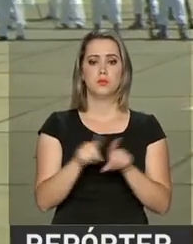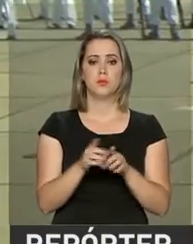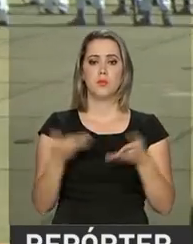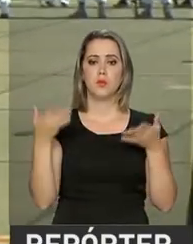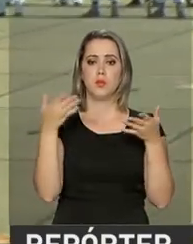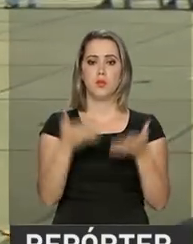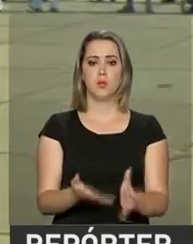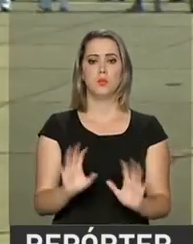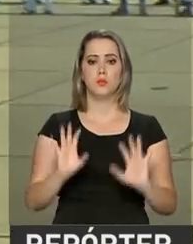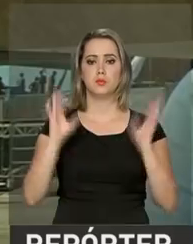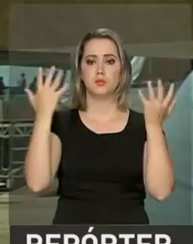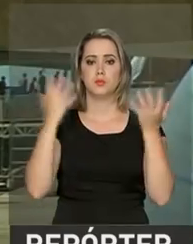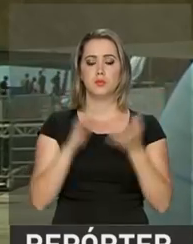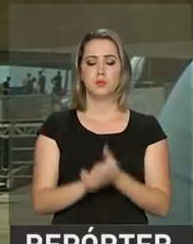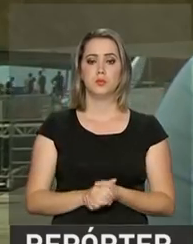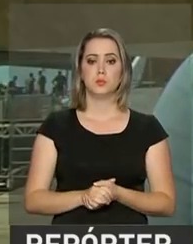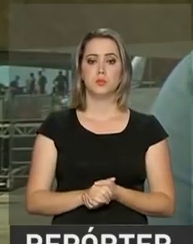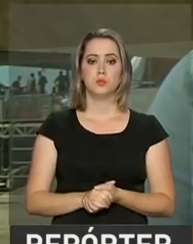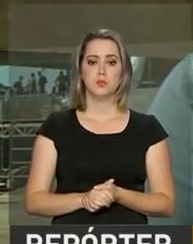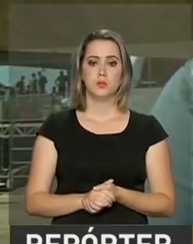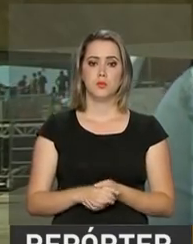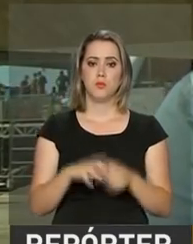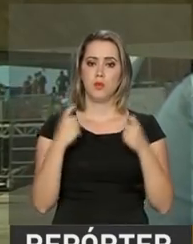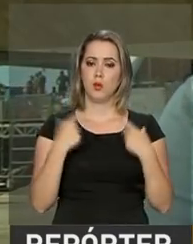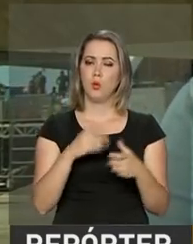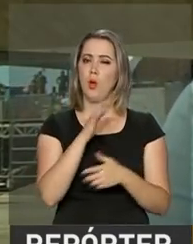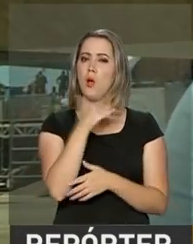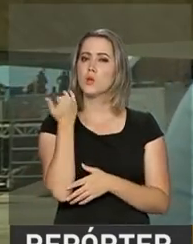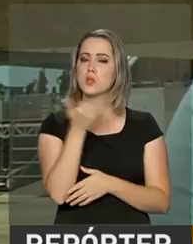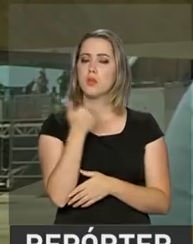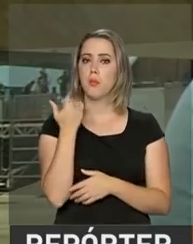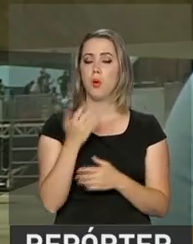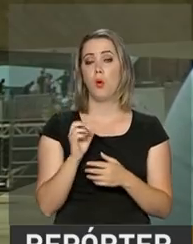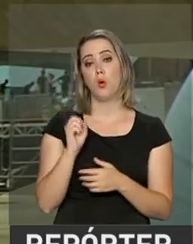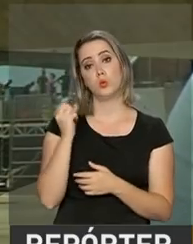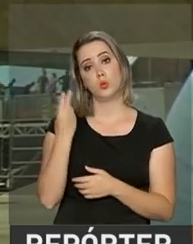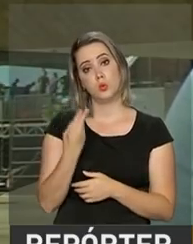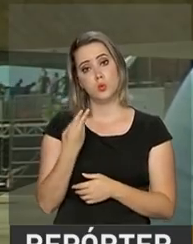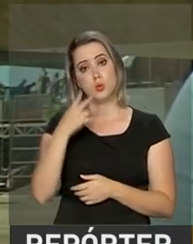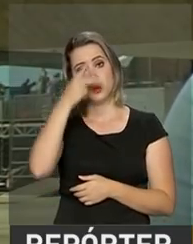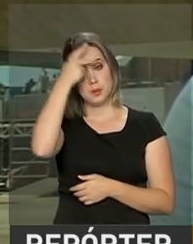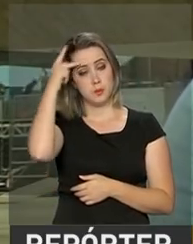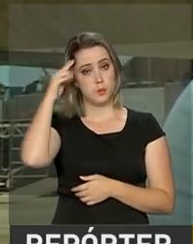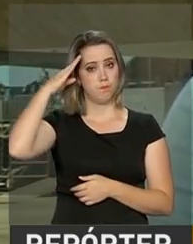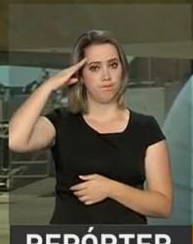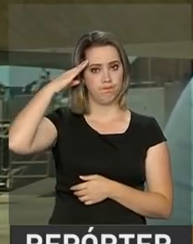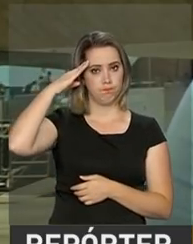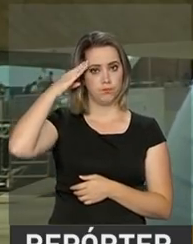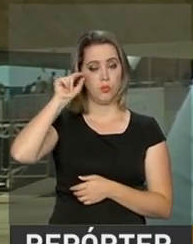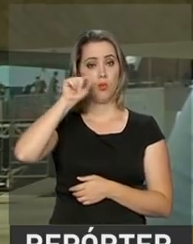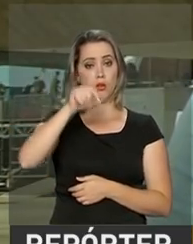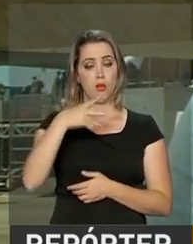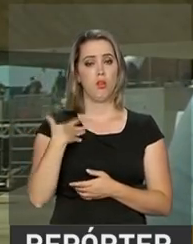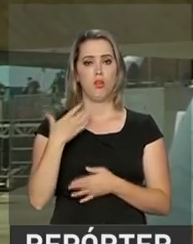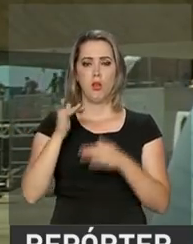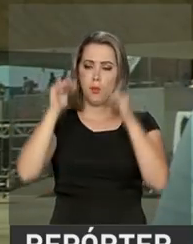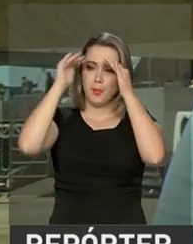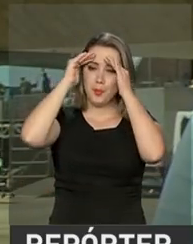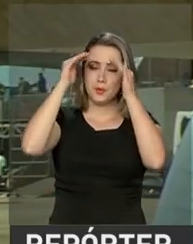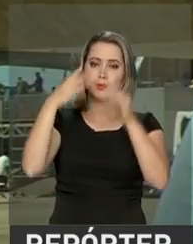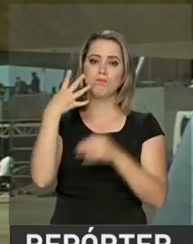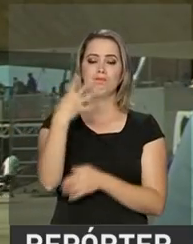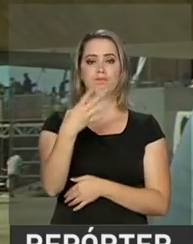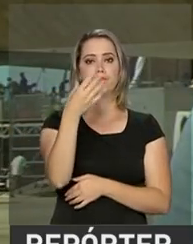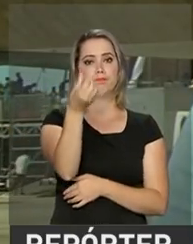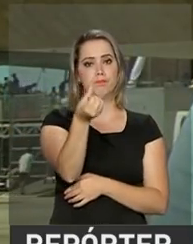compareceram à solenidade o monumento nacional aos mortos ou monumento aos pracinhas como é conhecido é uma homenagem a